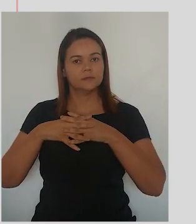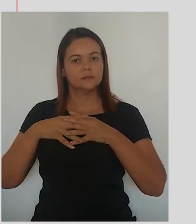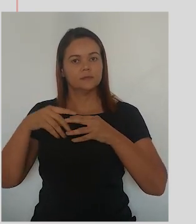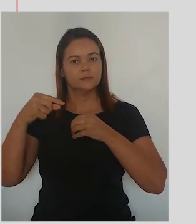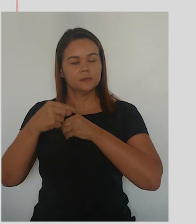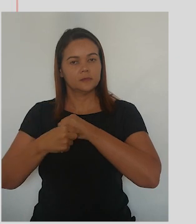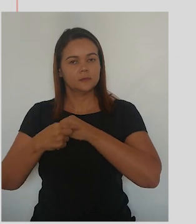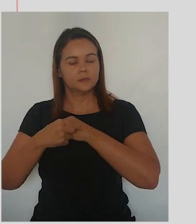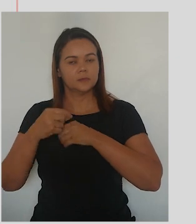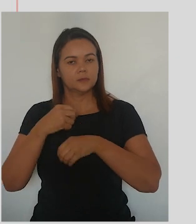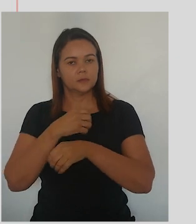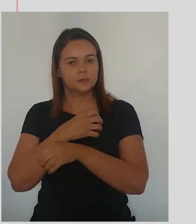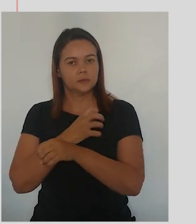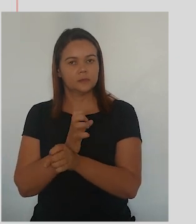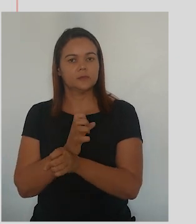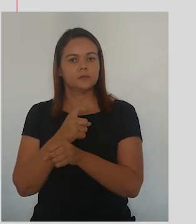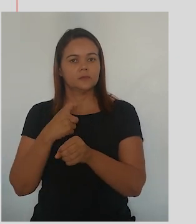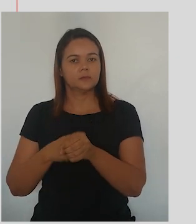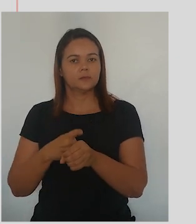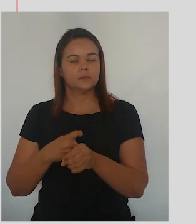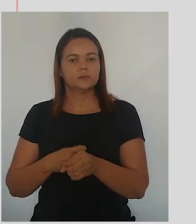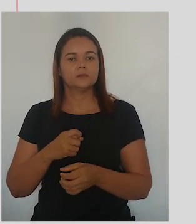muscular estriado esquelético.